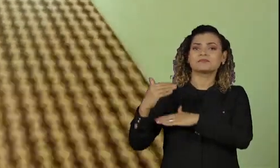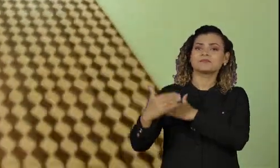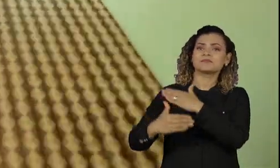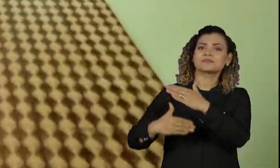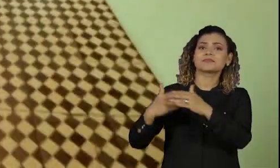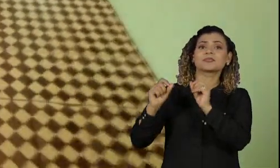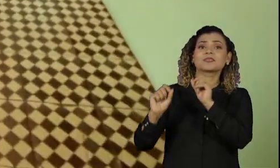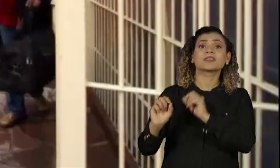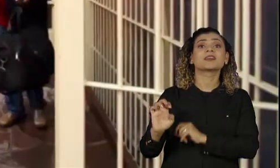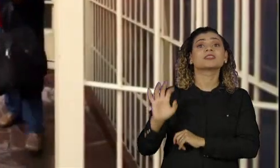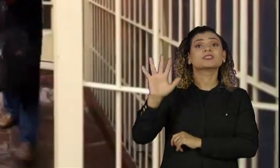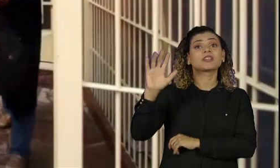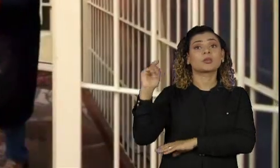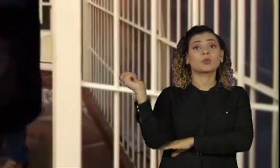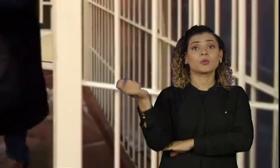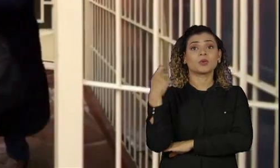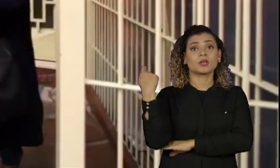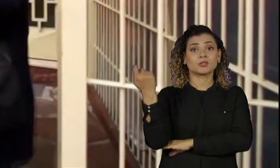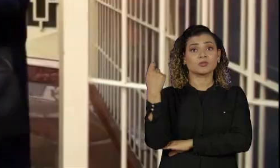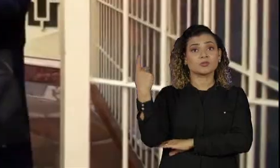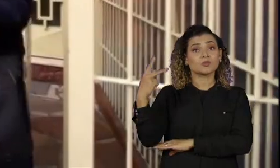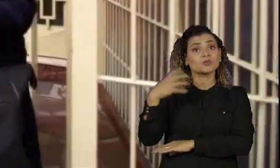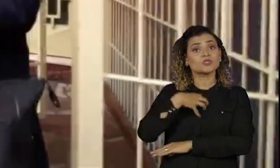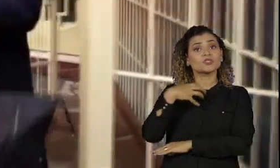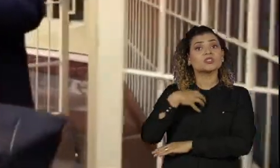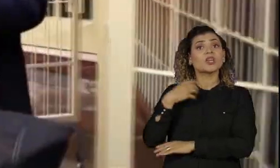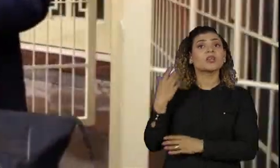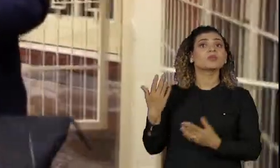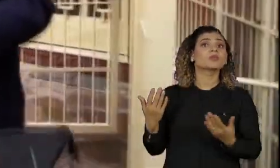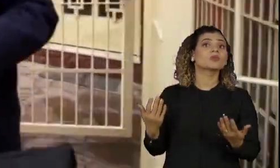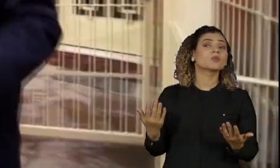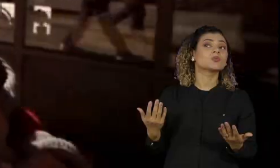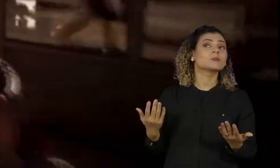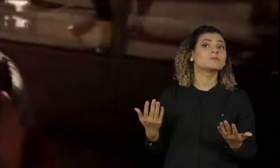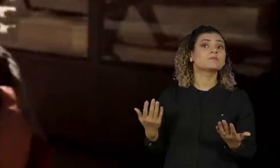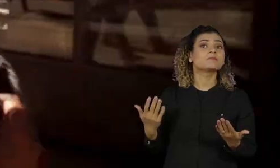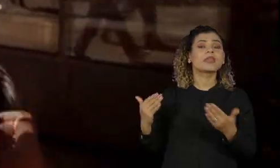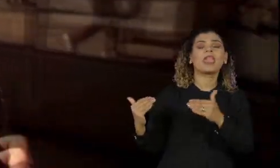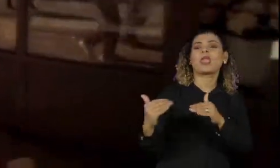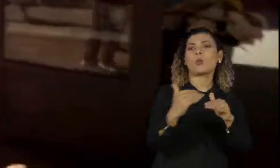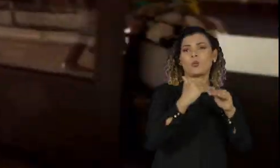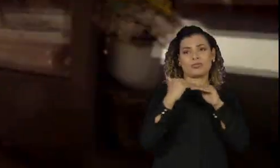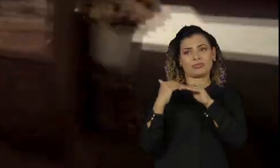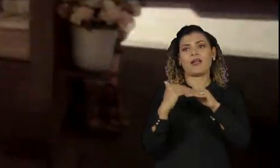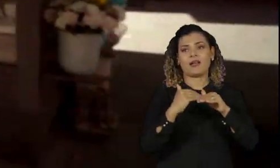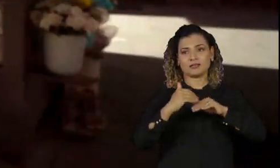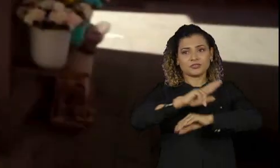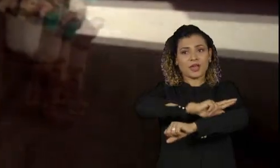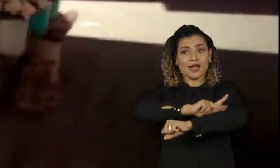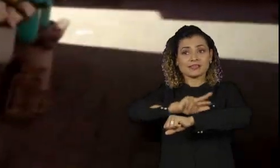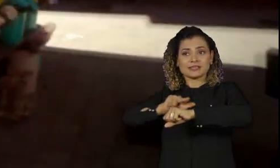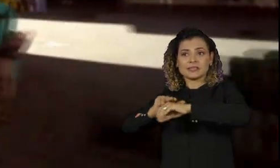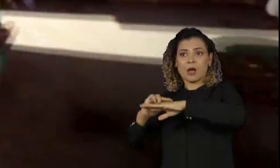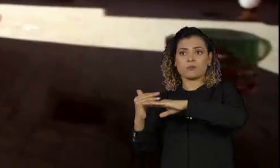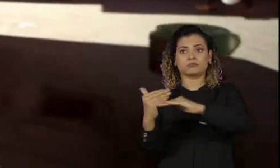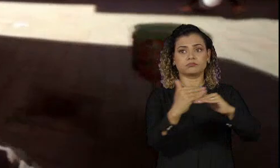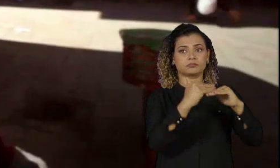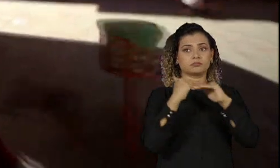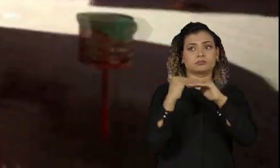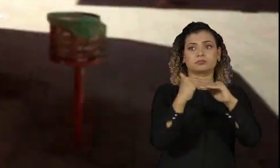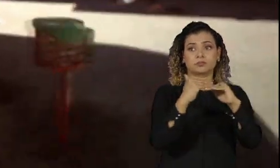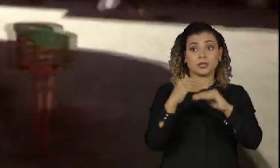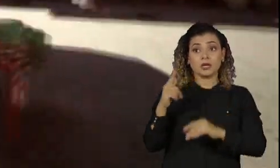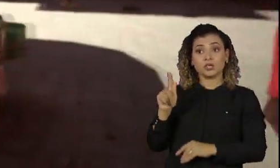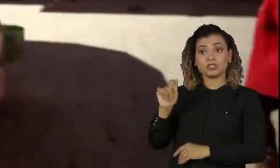estado do Rio Grande do Sul, uma ideia de equidade racial em primeiro plano.